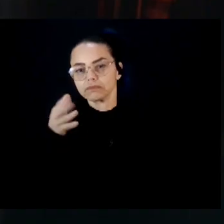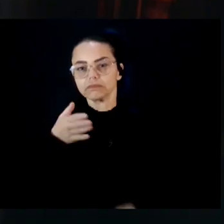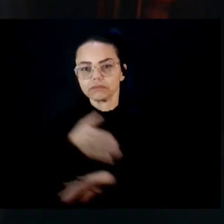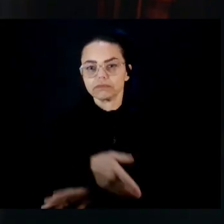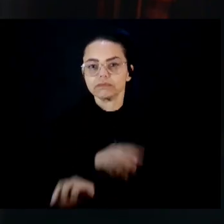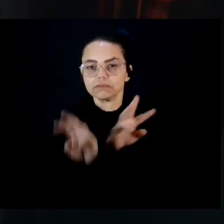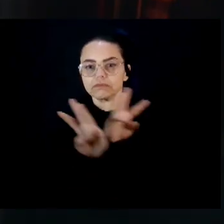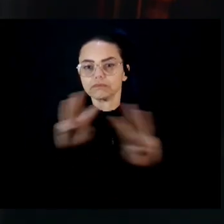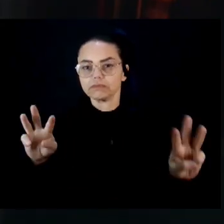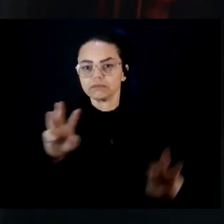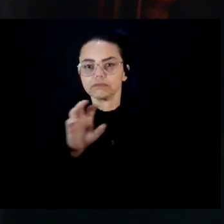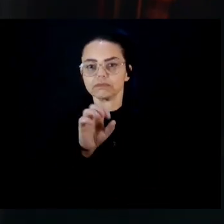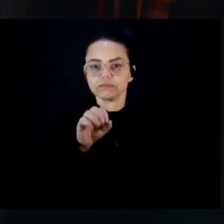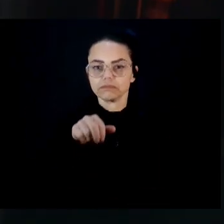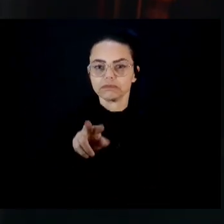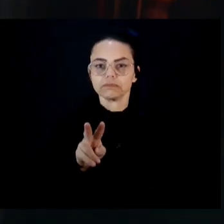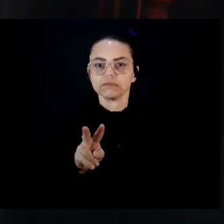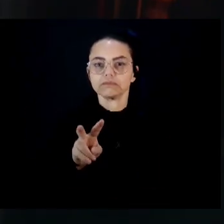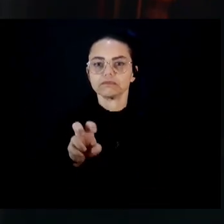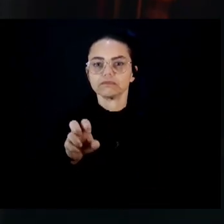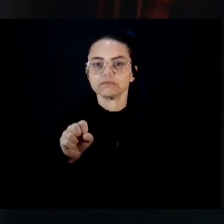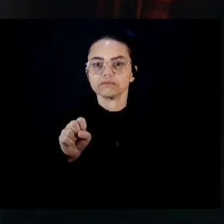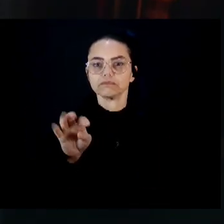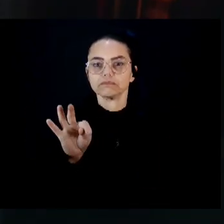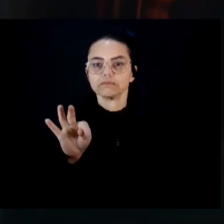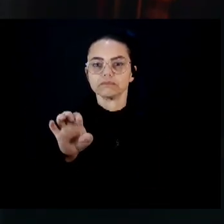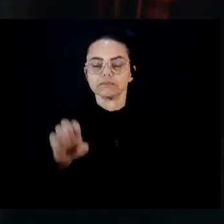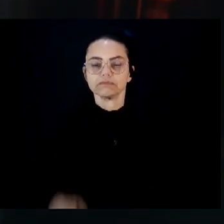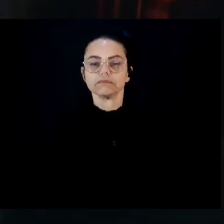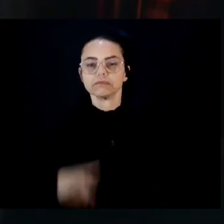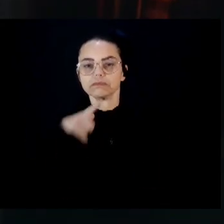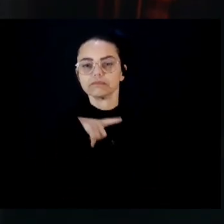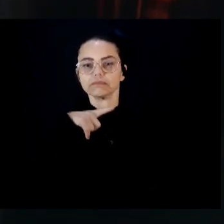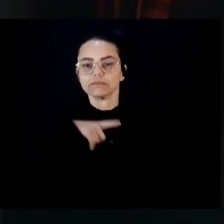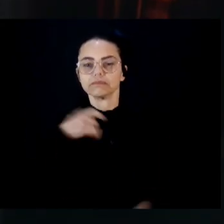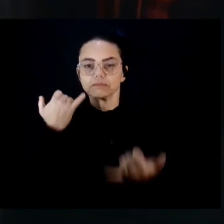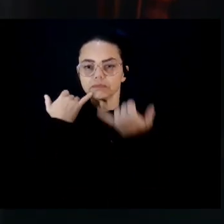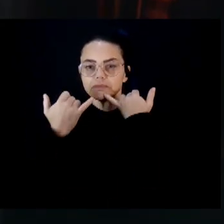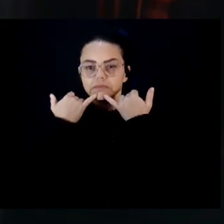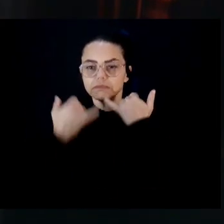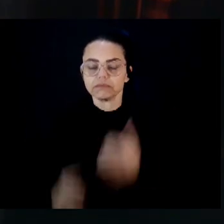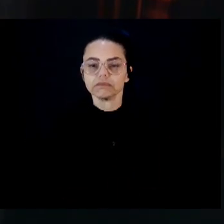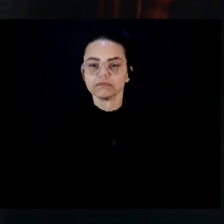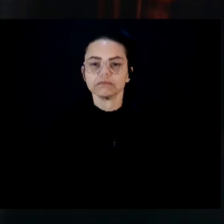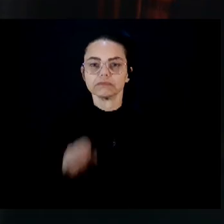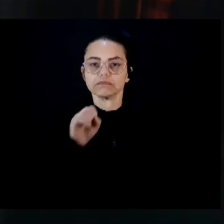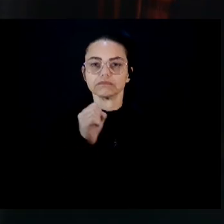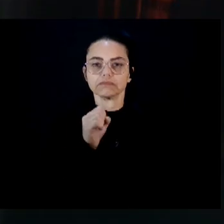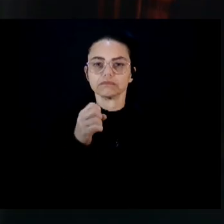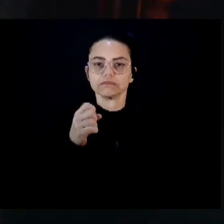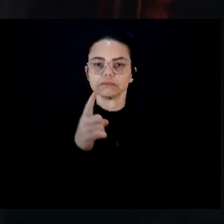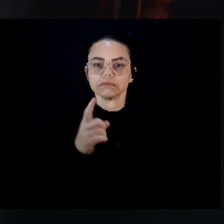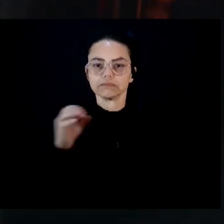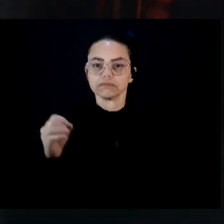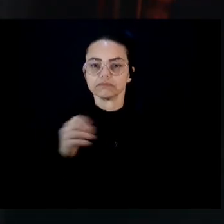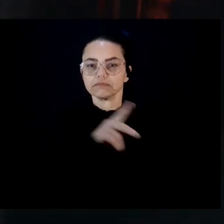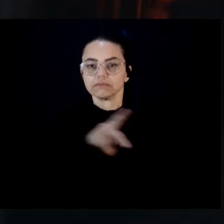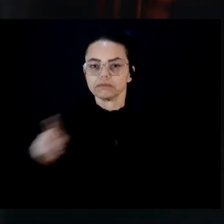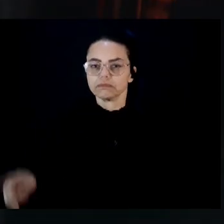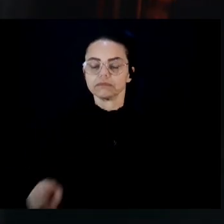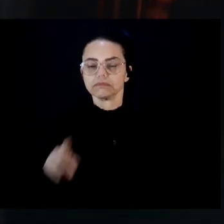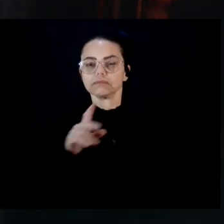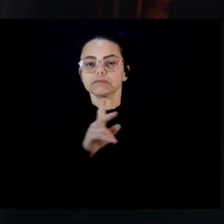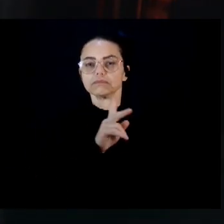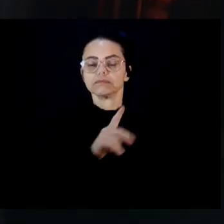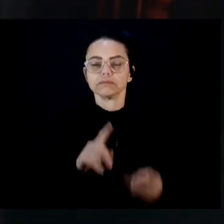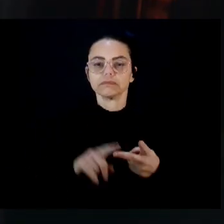da Conveste para você ter mais informações, tá? São 810 vagas para professores, coordenadores e